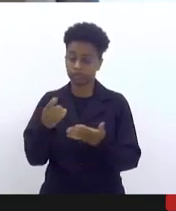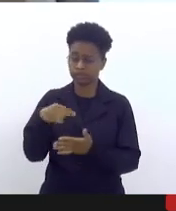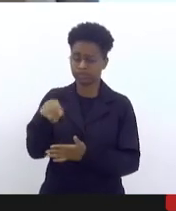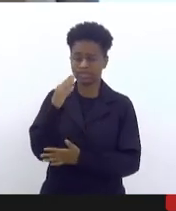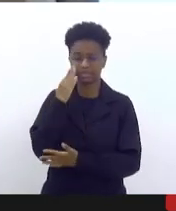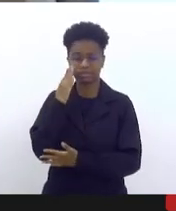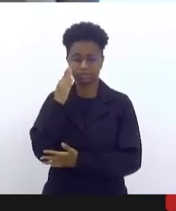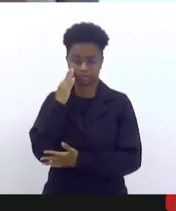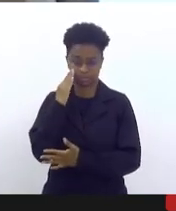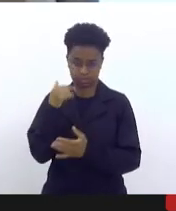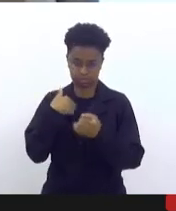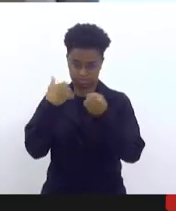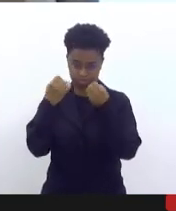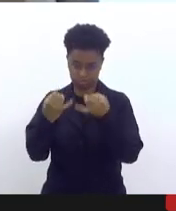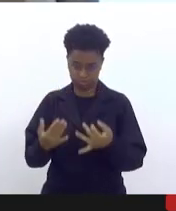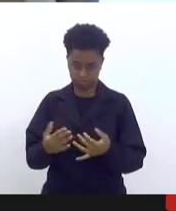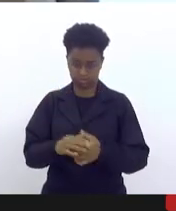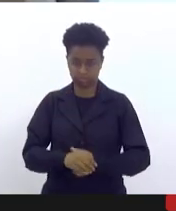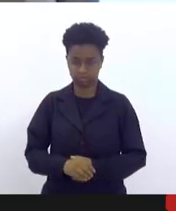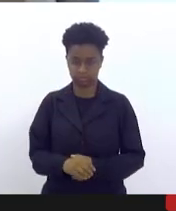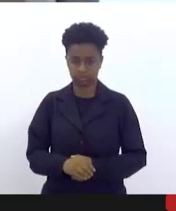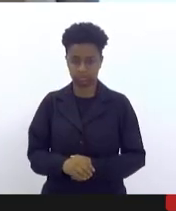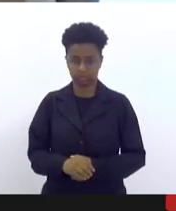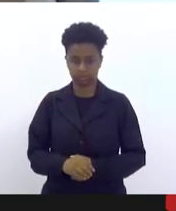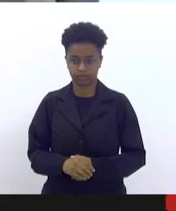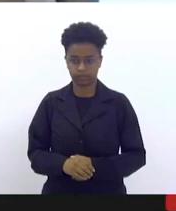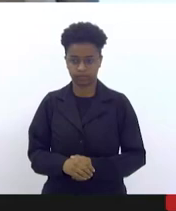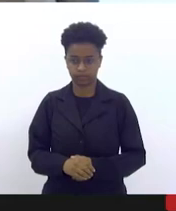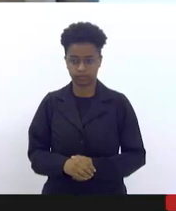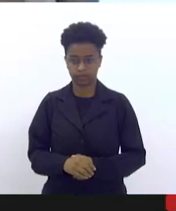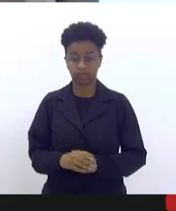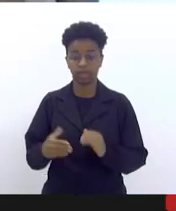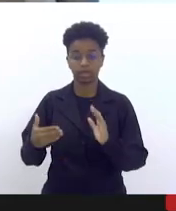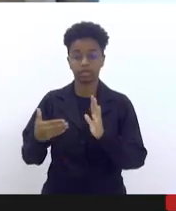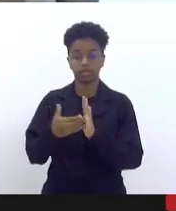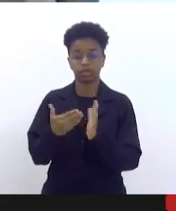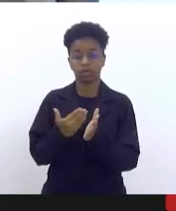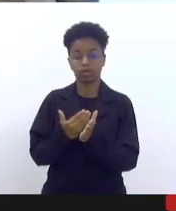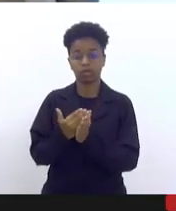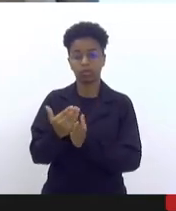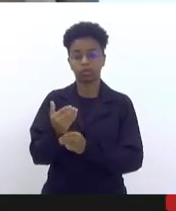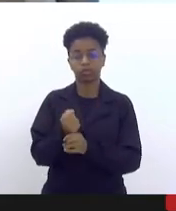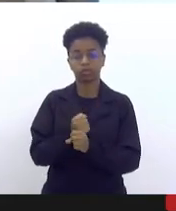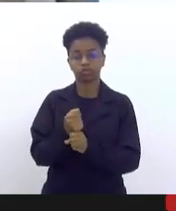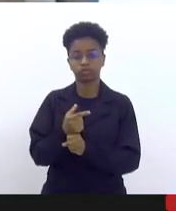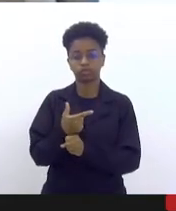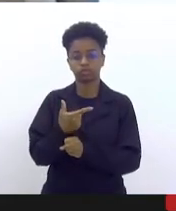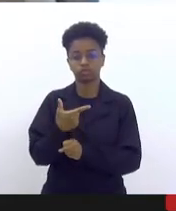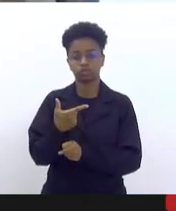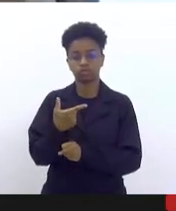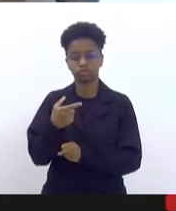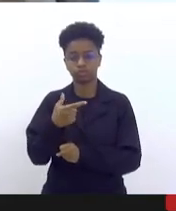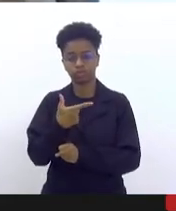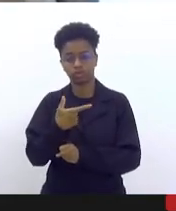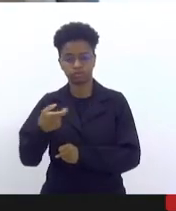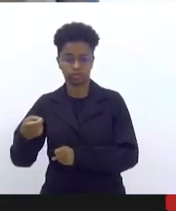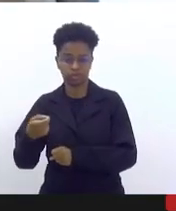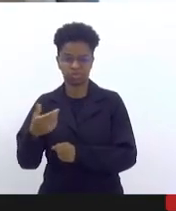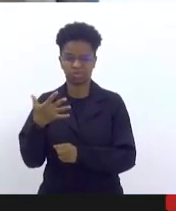uma ideia até até o comecinho dos anos 2000 2005